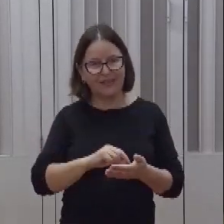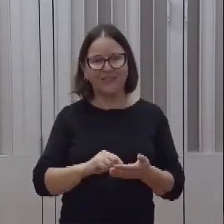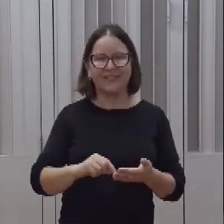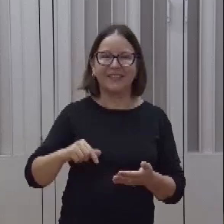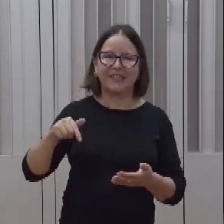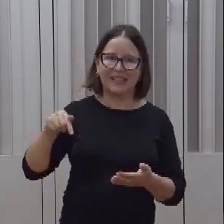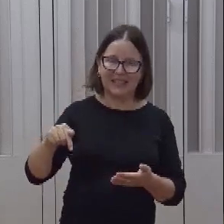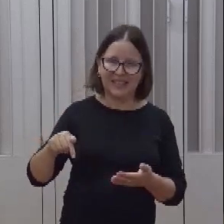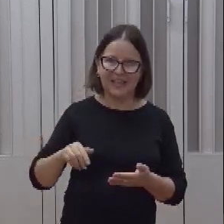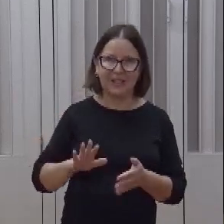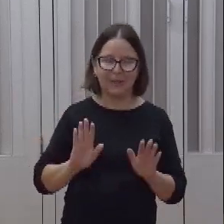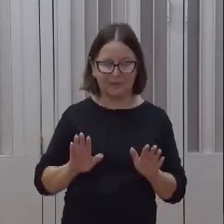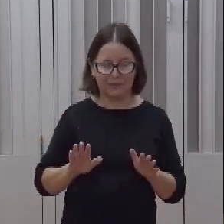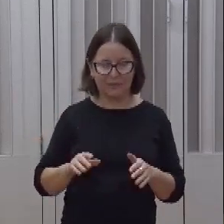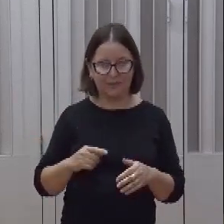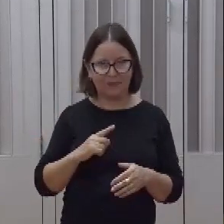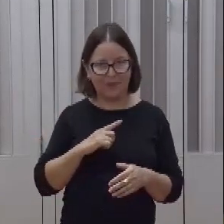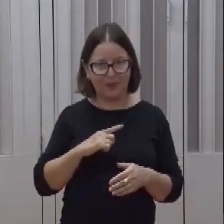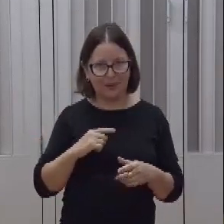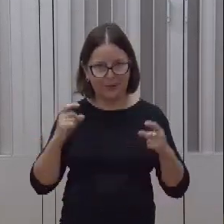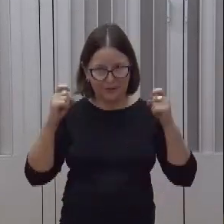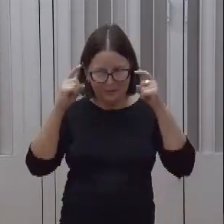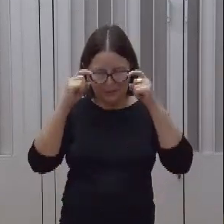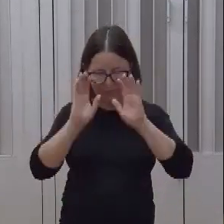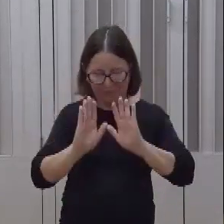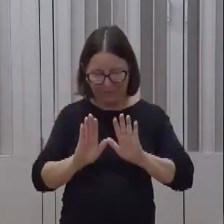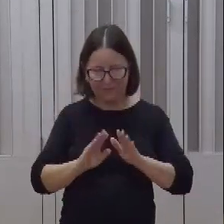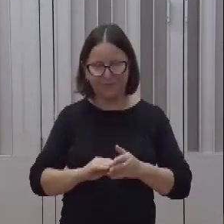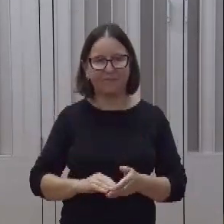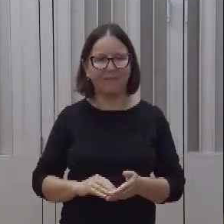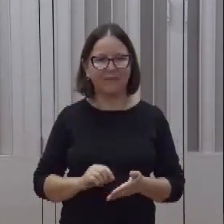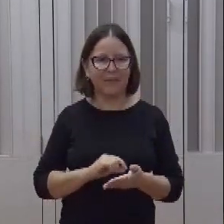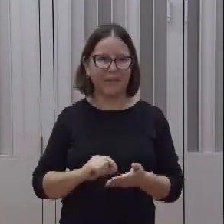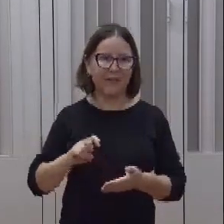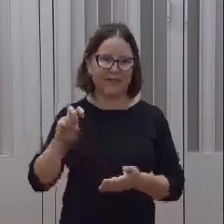dificuldade. Vamos lá. Versículo 5.